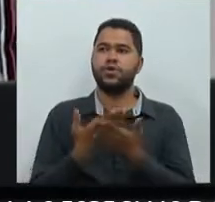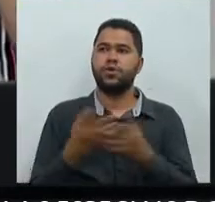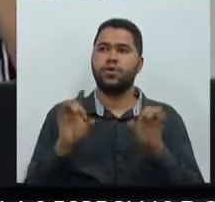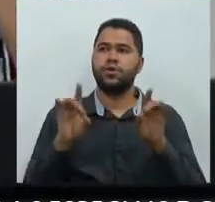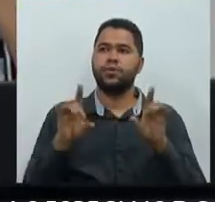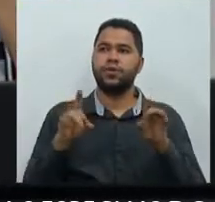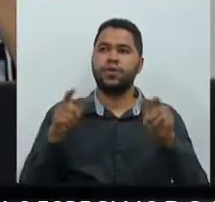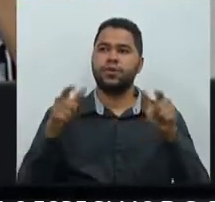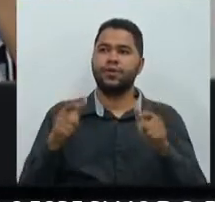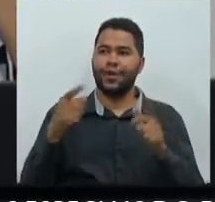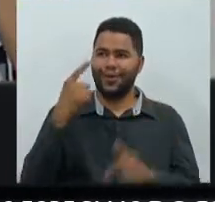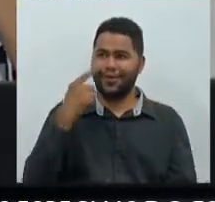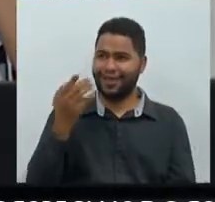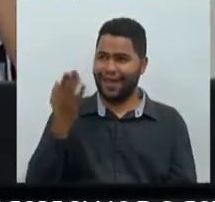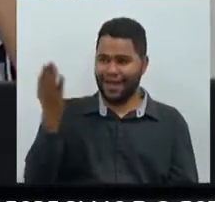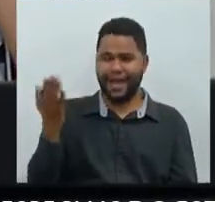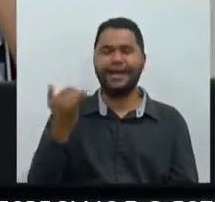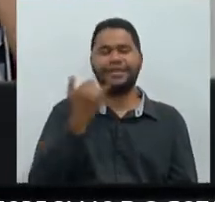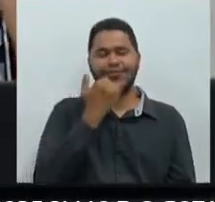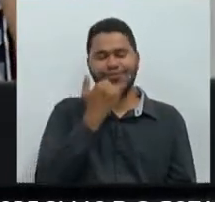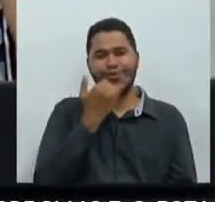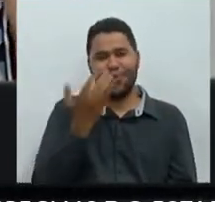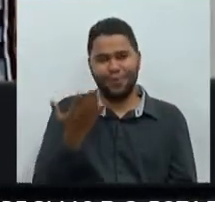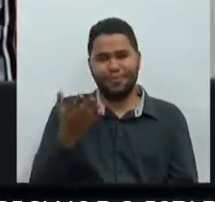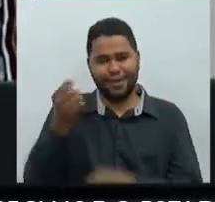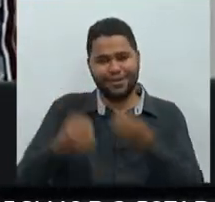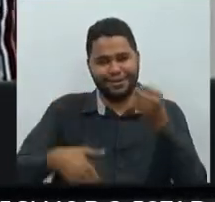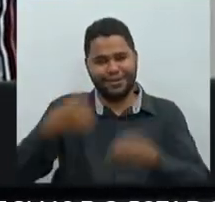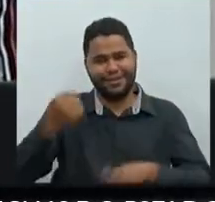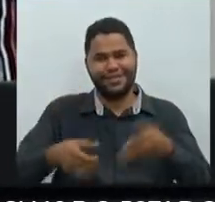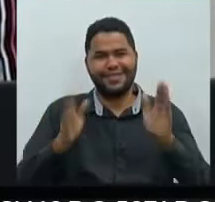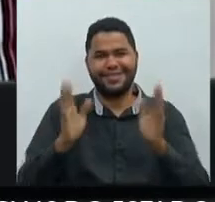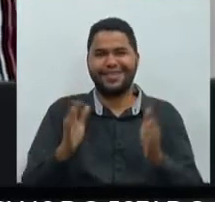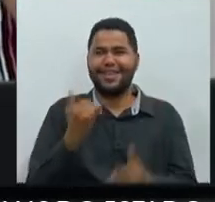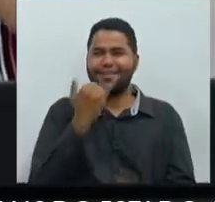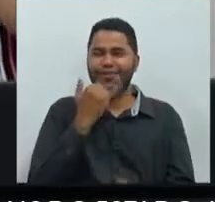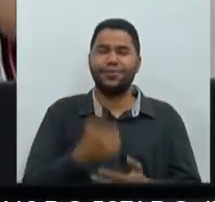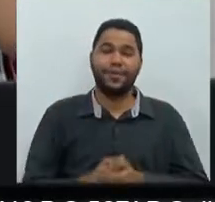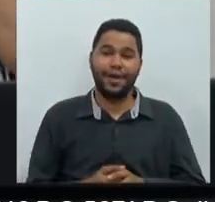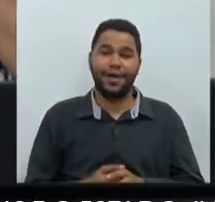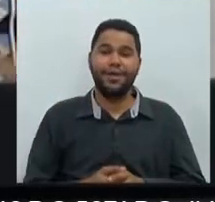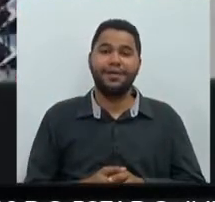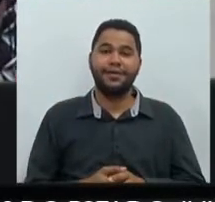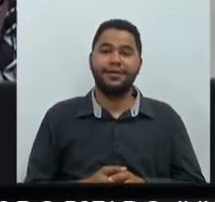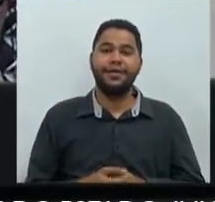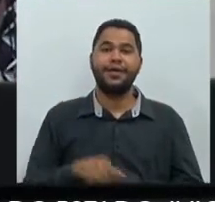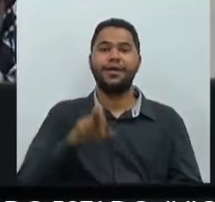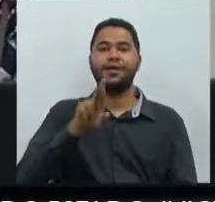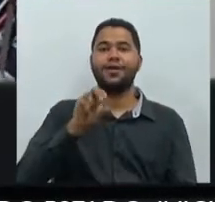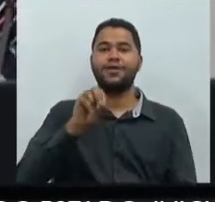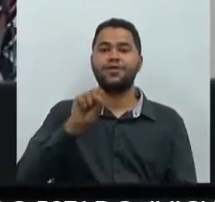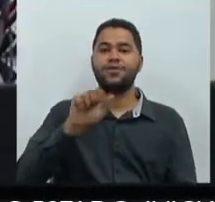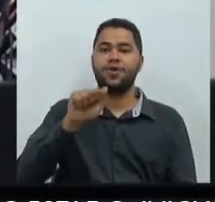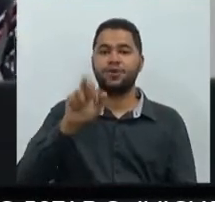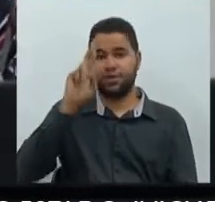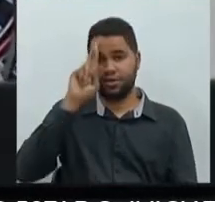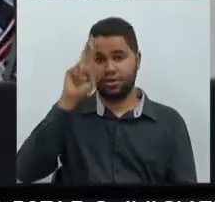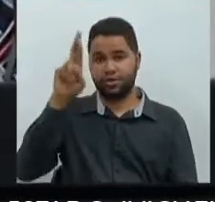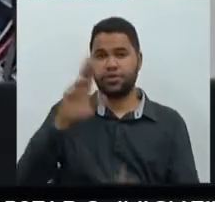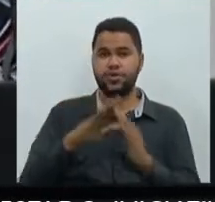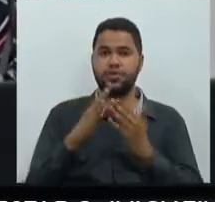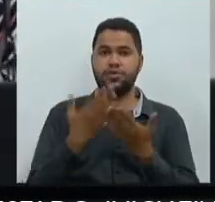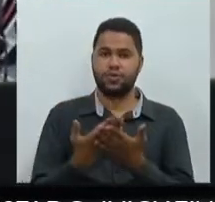cadê? Ah, está aqui, acabou de falar, né, Lúcia? E a Rosa, que é diretora da Escola